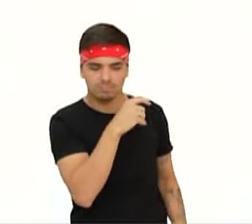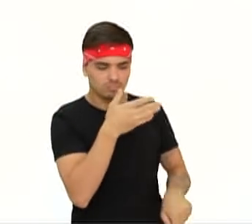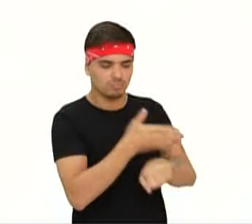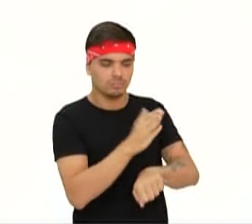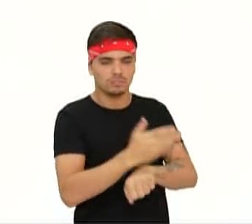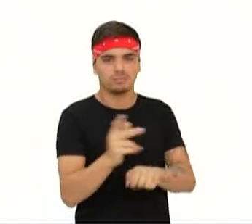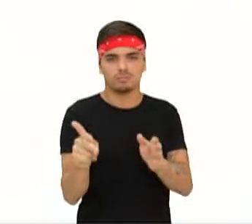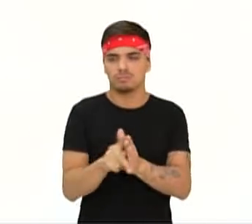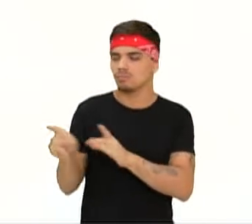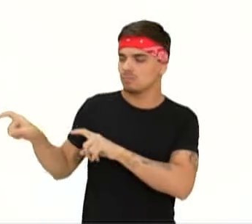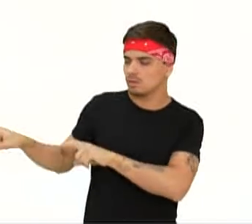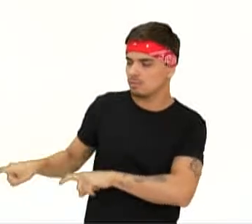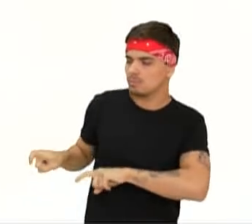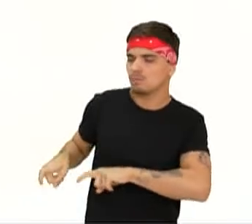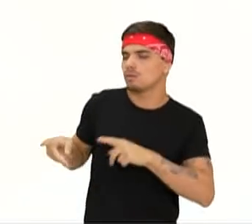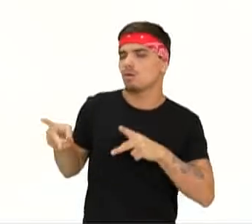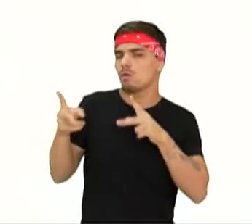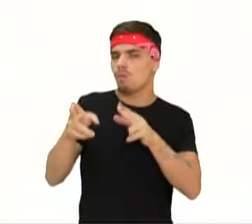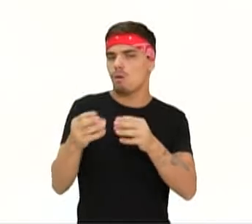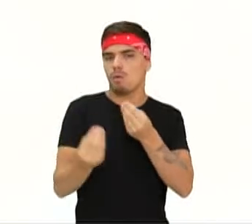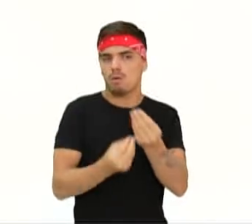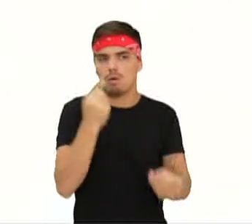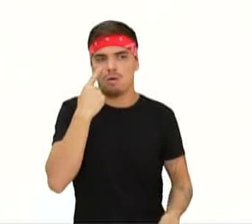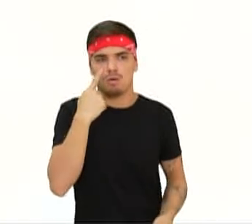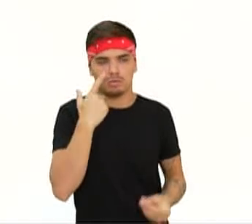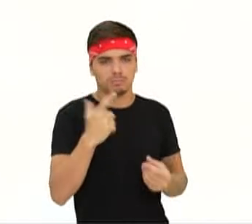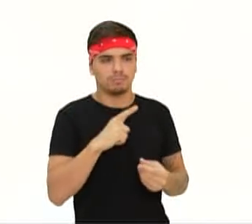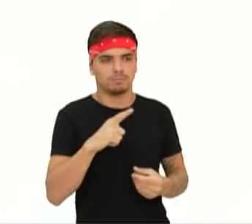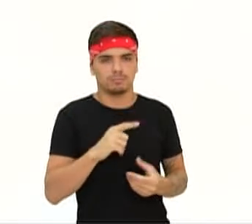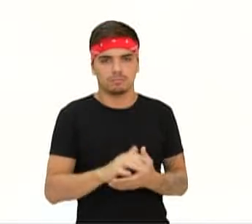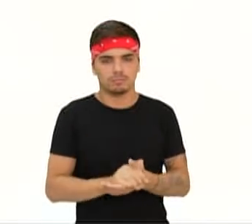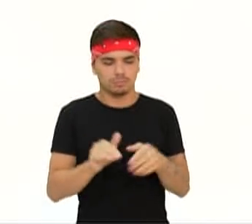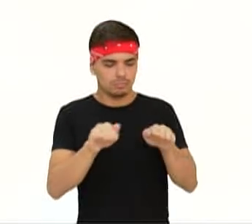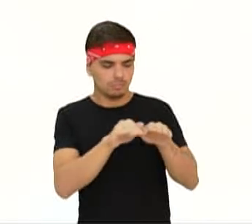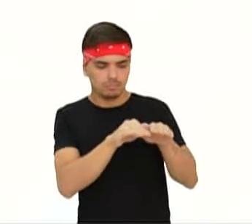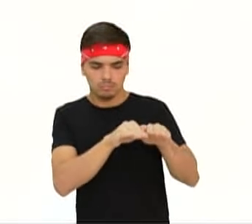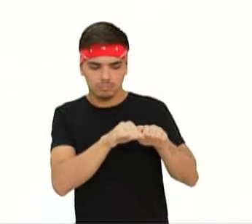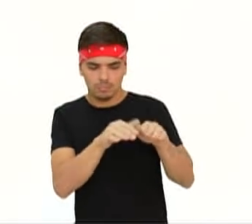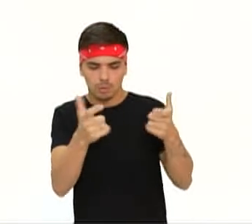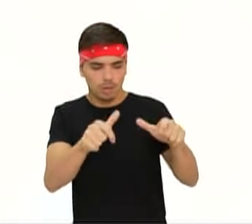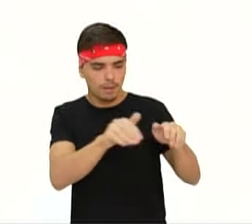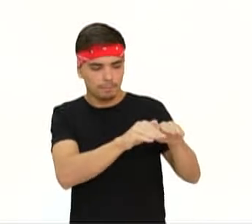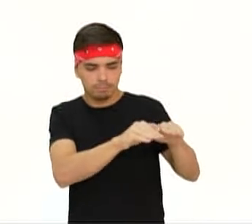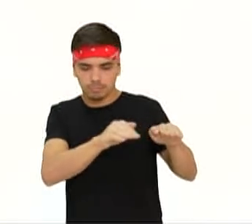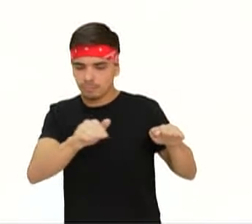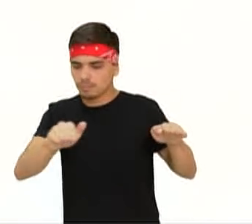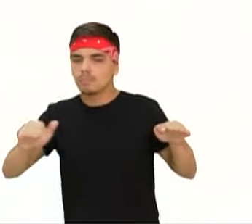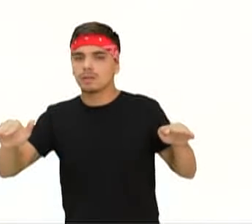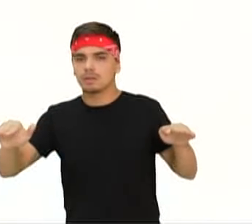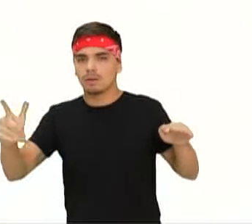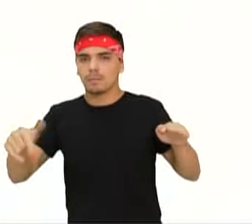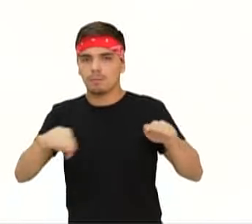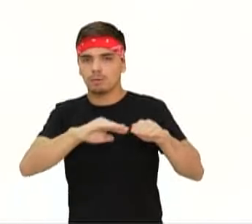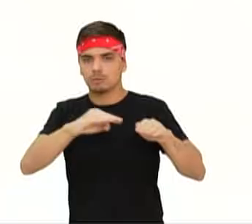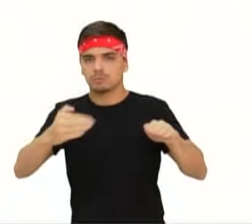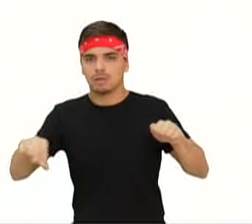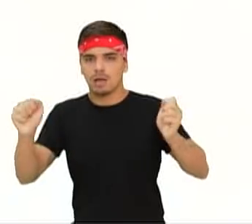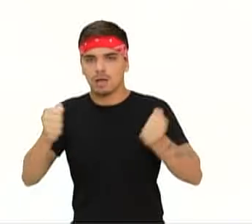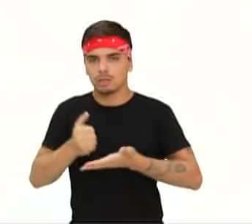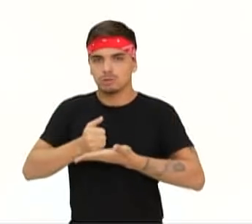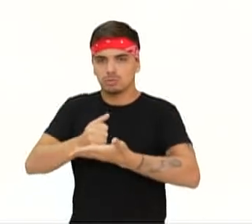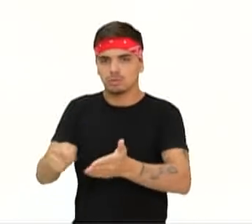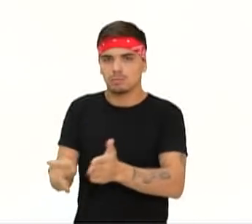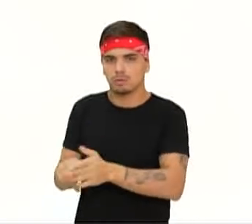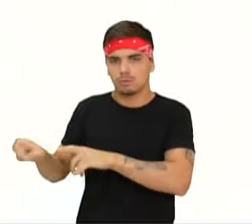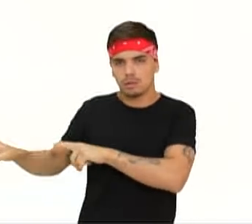prática agrícola. Como? As áreas mais planas do relevo, né, elas favorecem